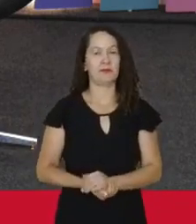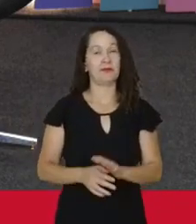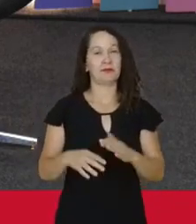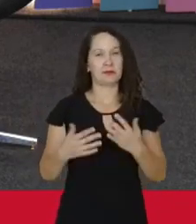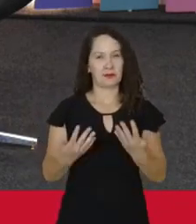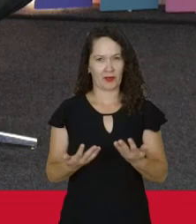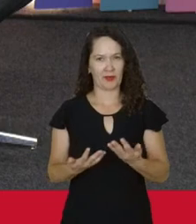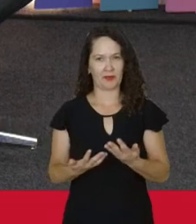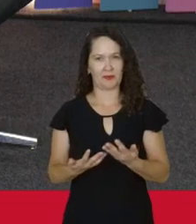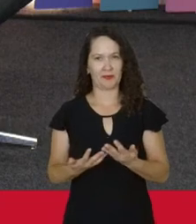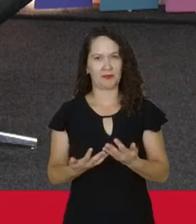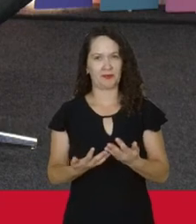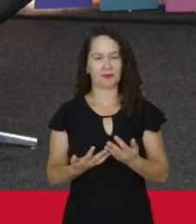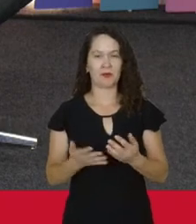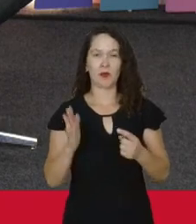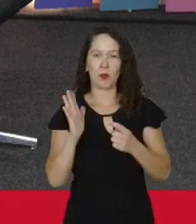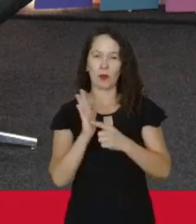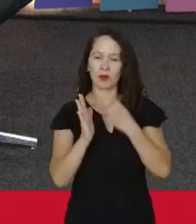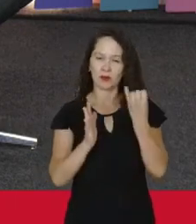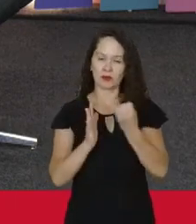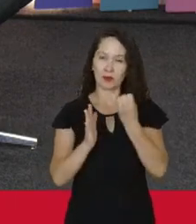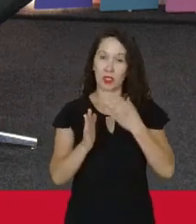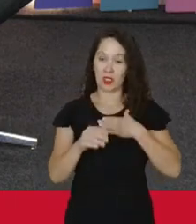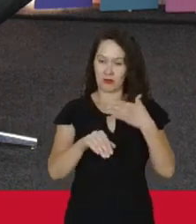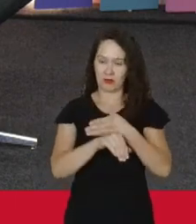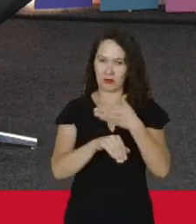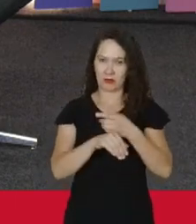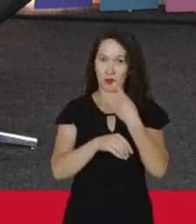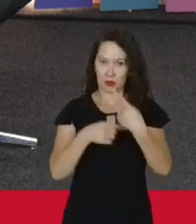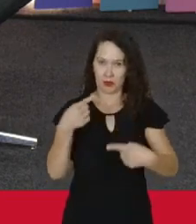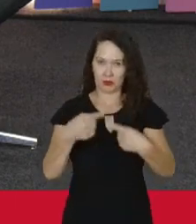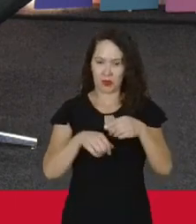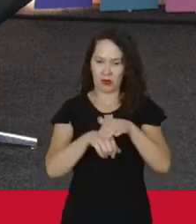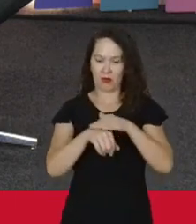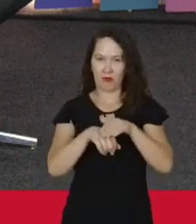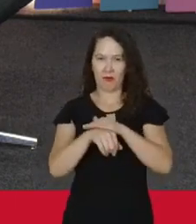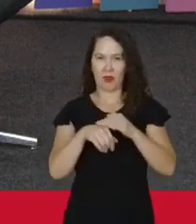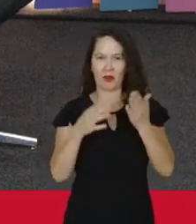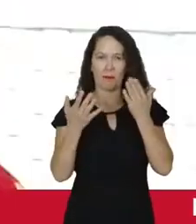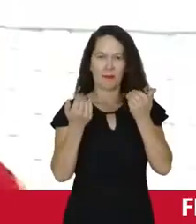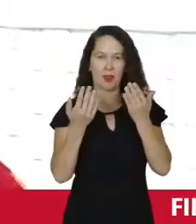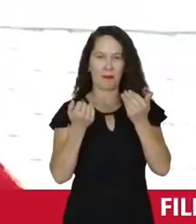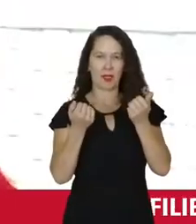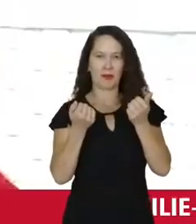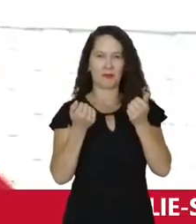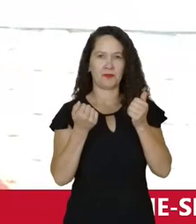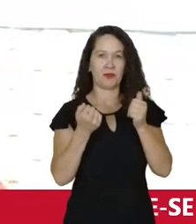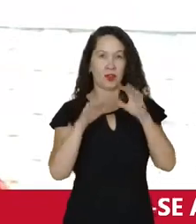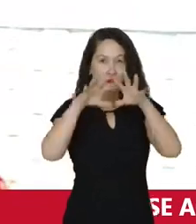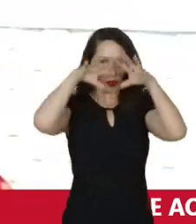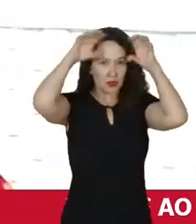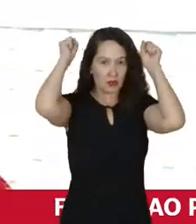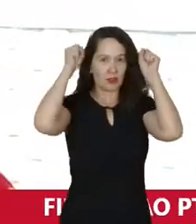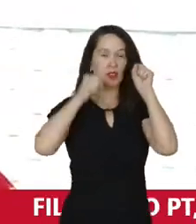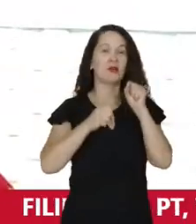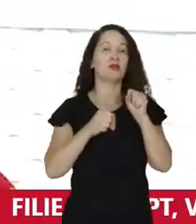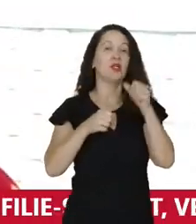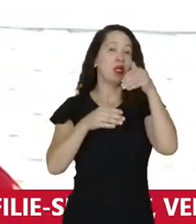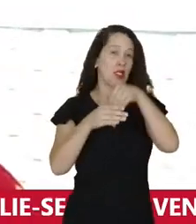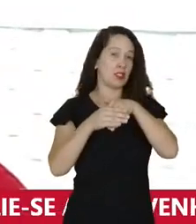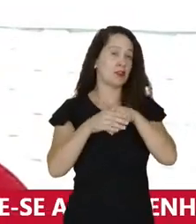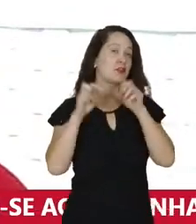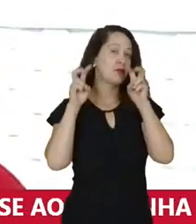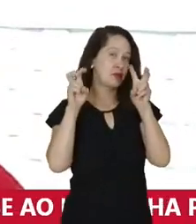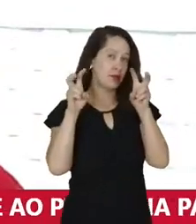Olha, é um ponto, inclusive, eu participei de um debate com o Tribunal Superior Eleitoral sobre essa